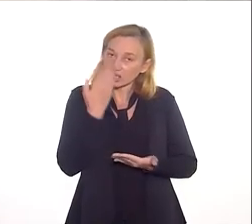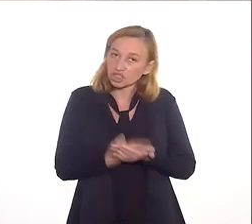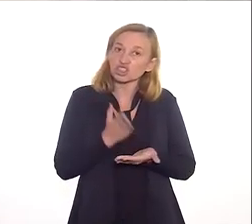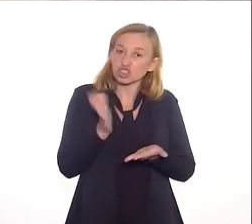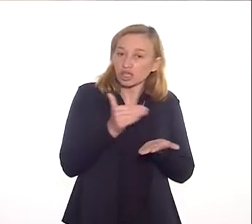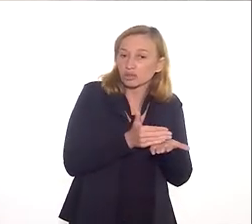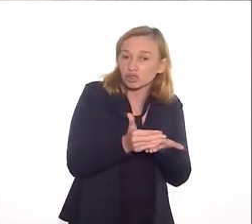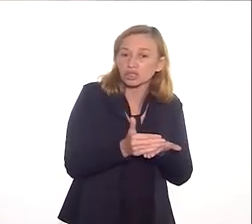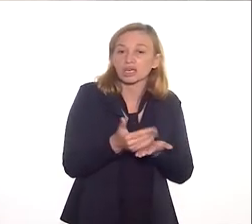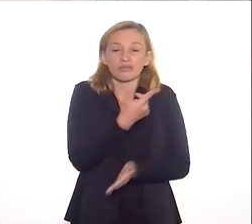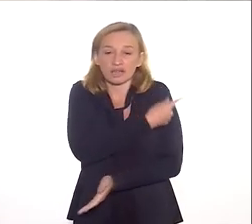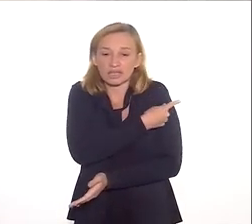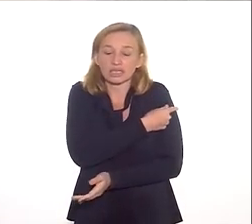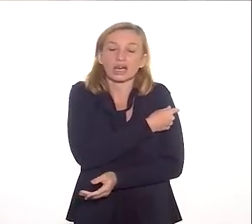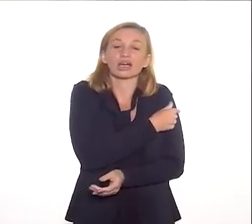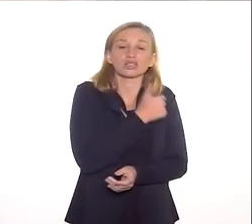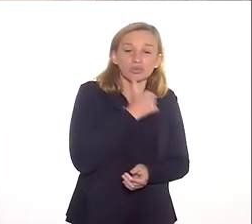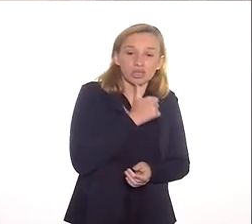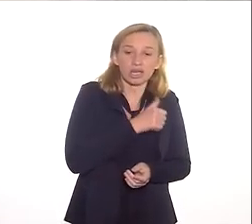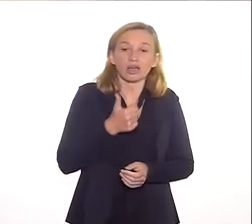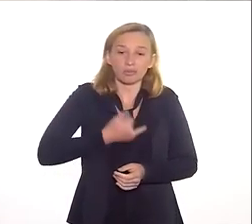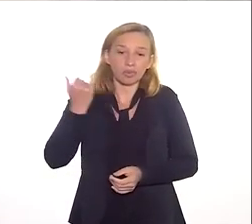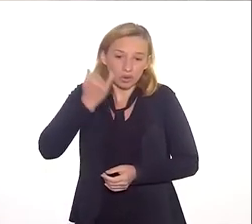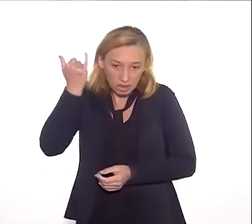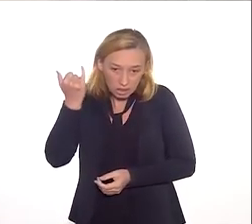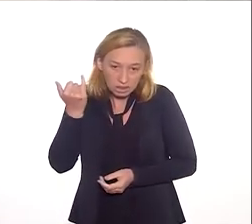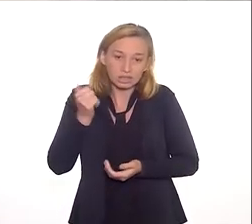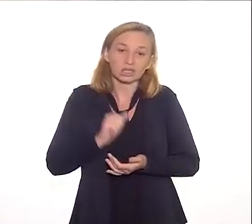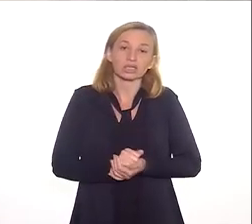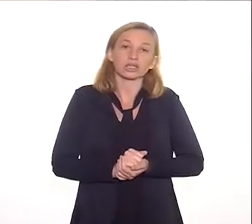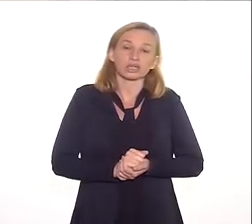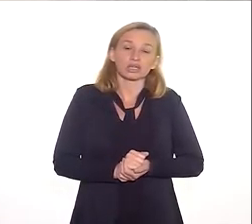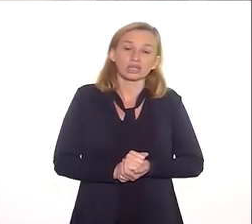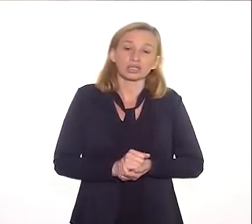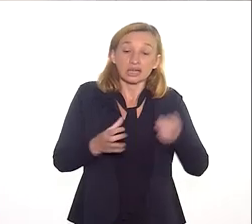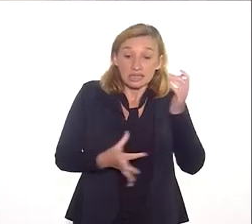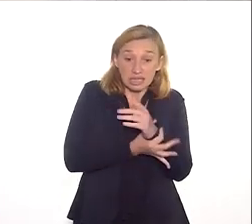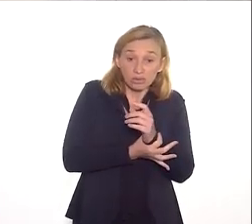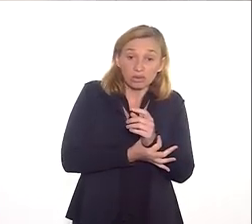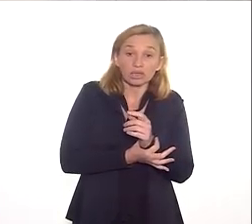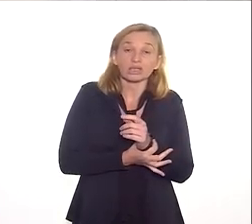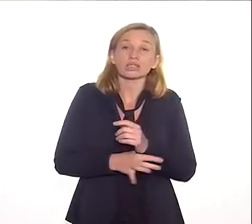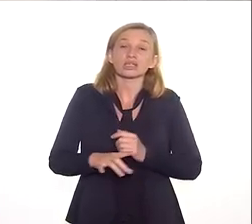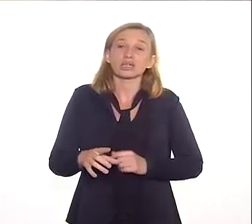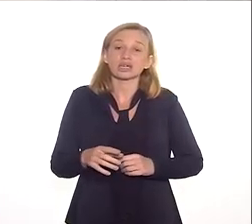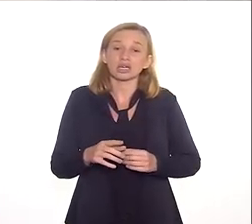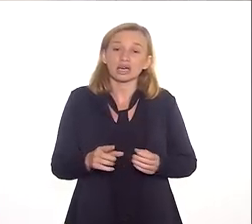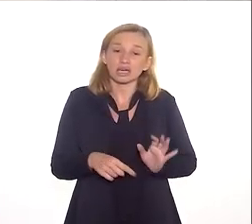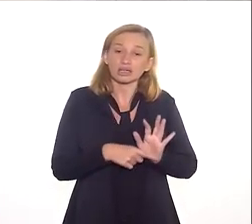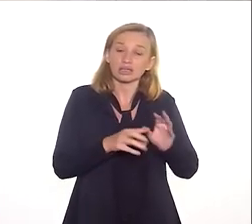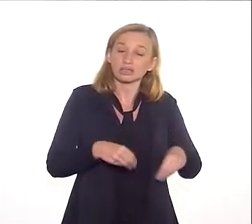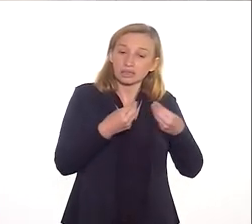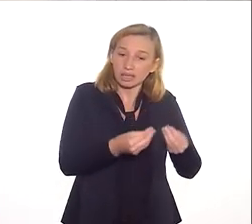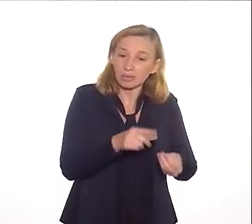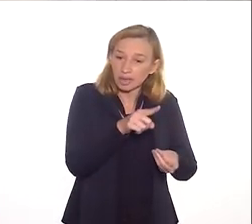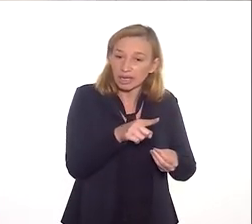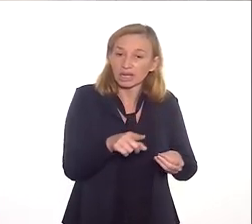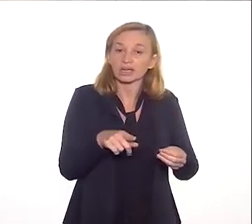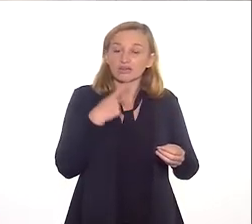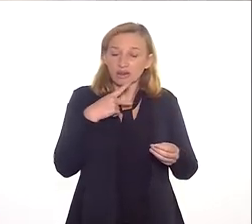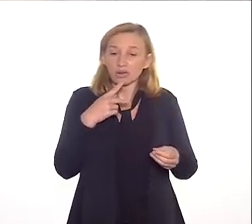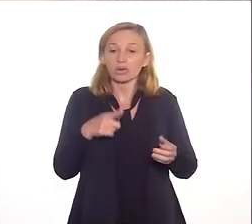acredita desde o início que vacinar essas grávidas pode ser uma parte, né, da segurança que a gente tem a trazer para elas, como já